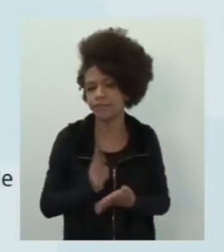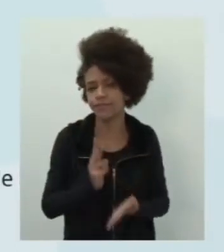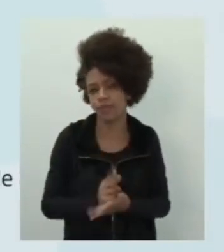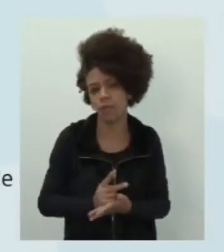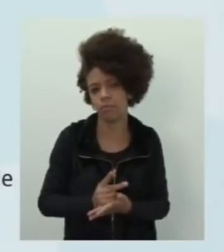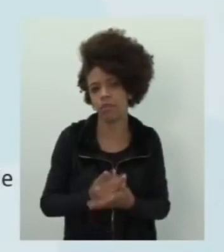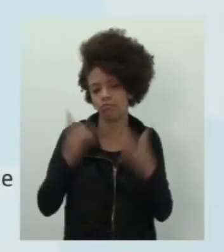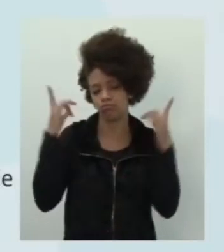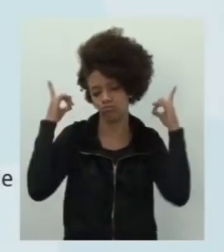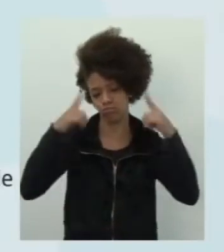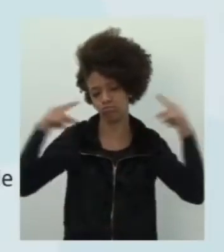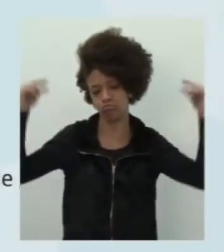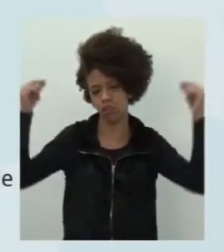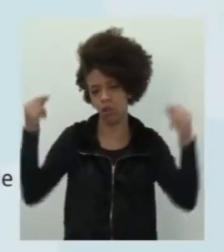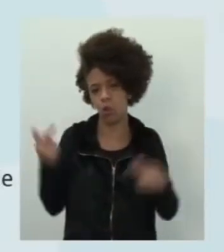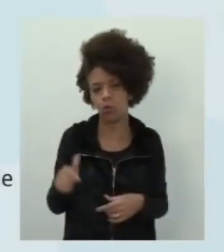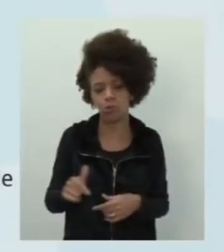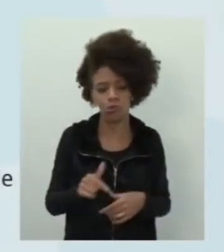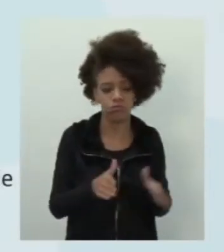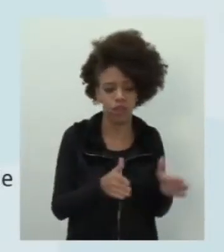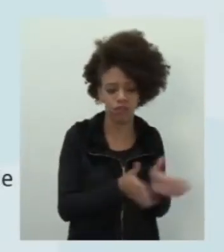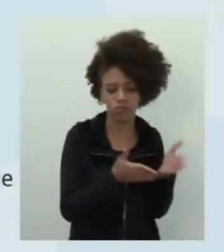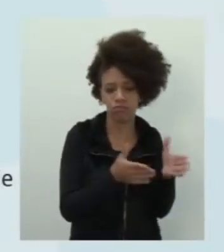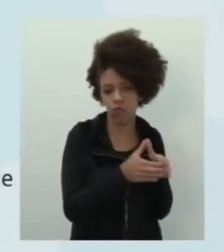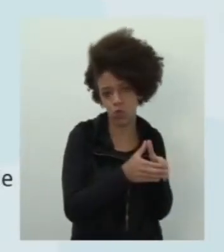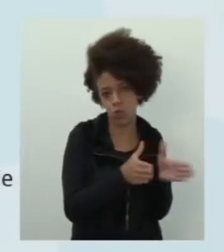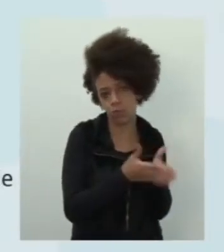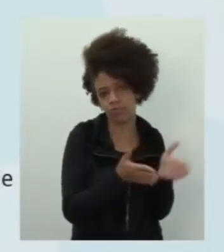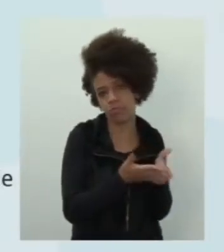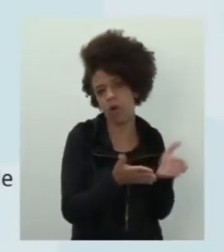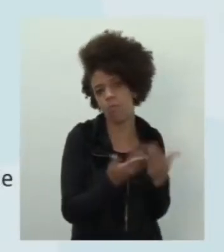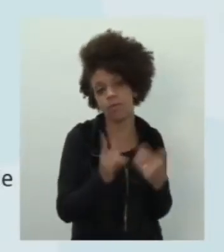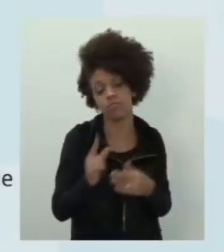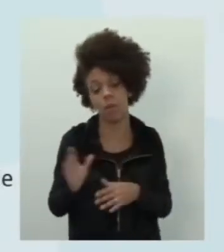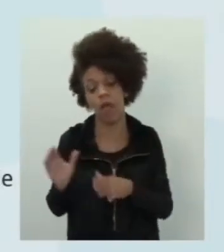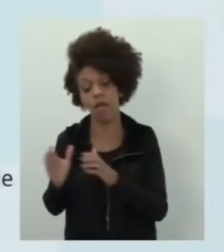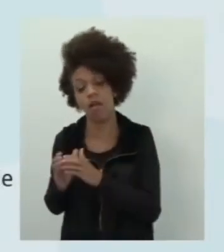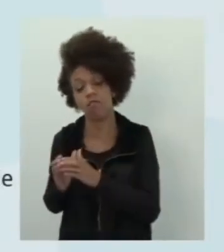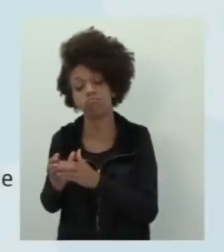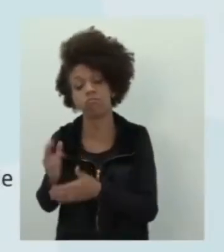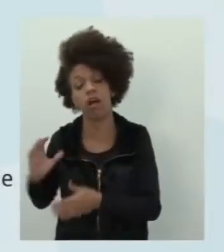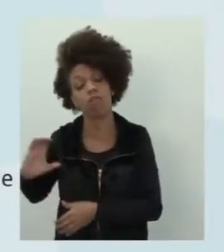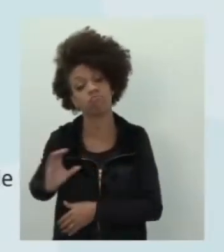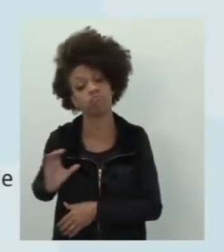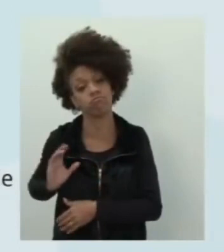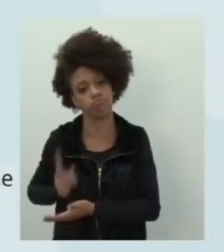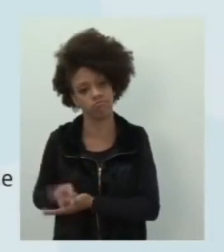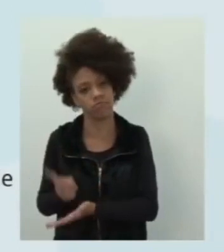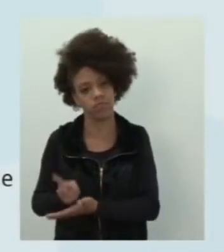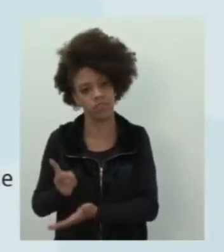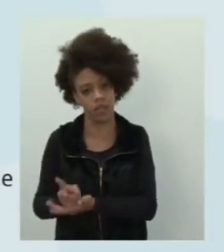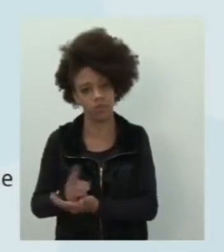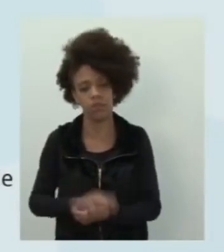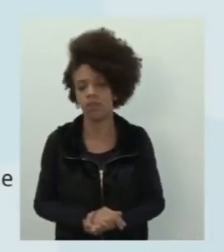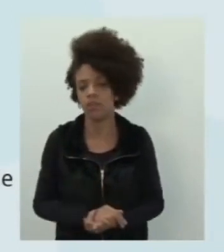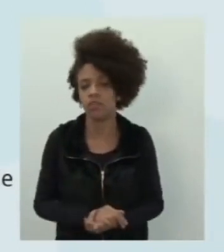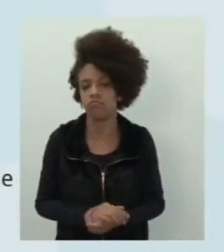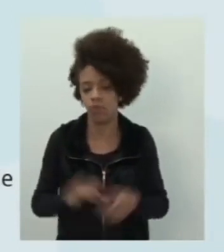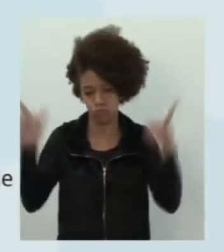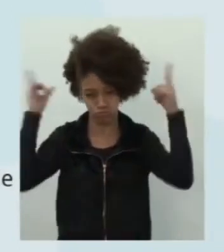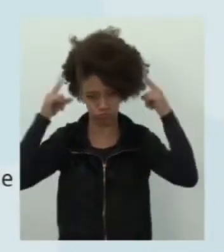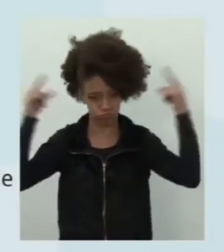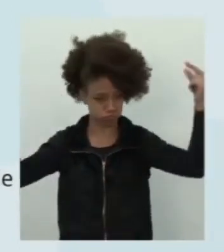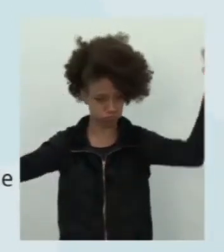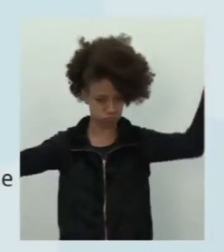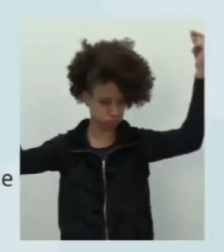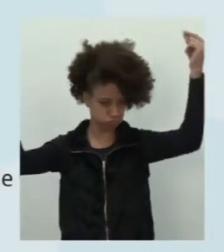tem as pessoas da plebe, as pessoas da cidade, sempre um ambiente de castelo, um ambiente de palácios, forte influência